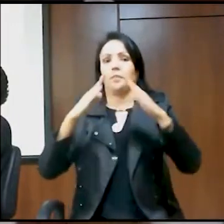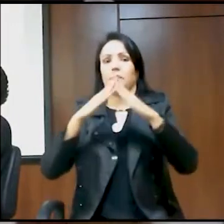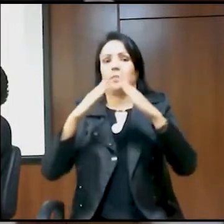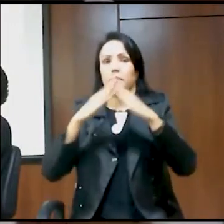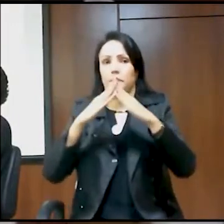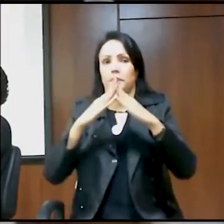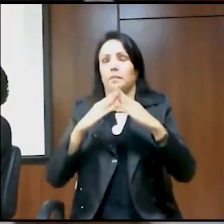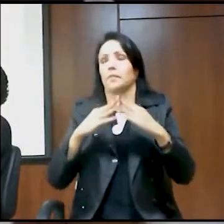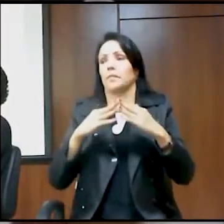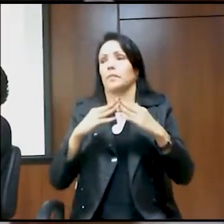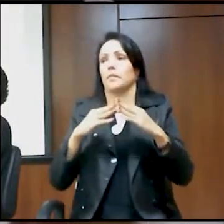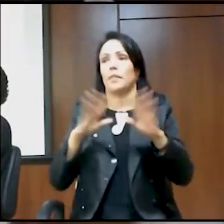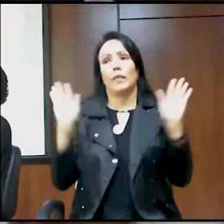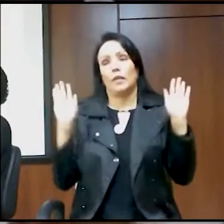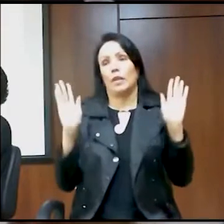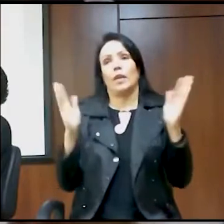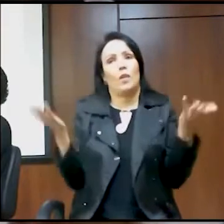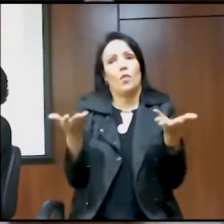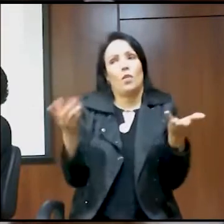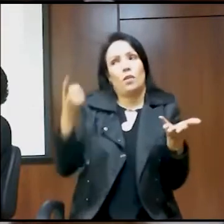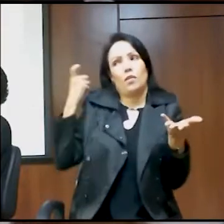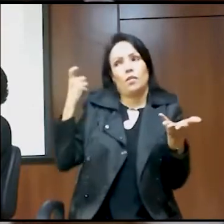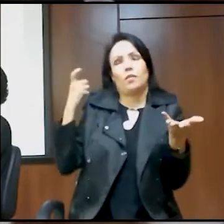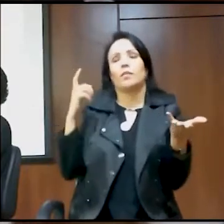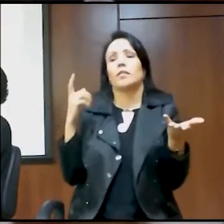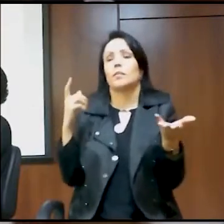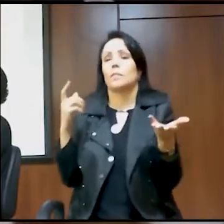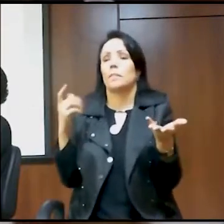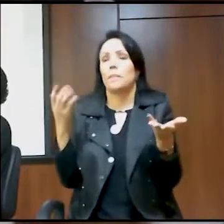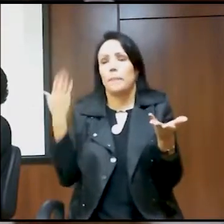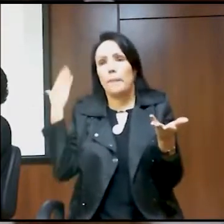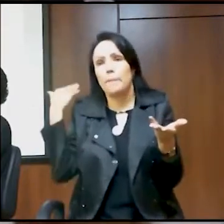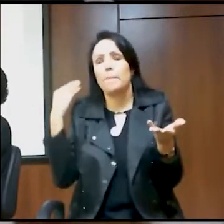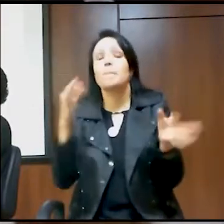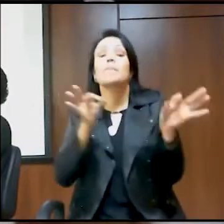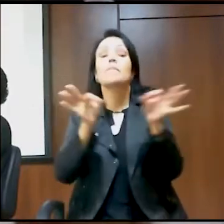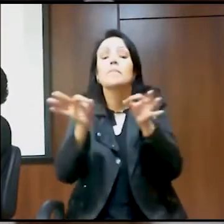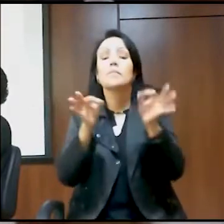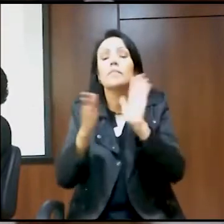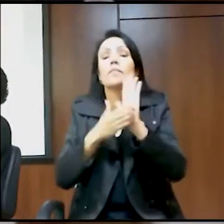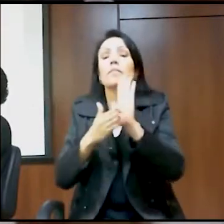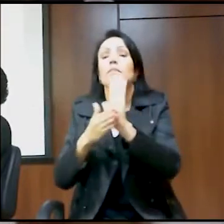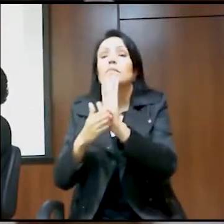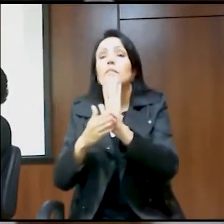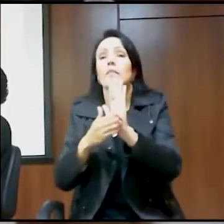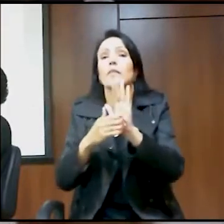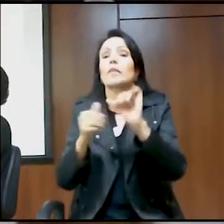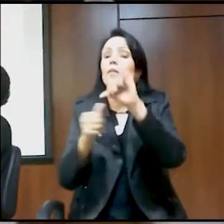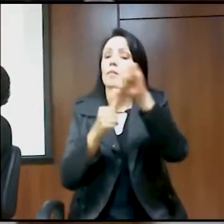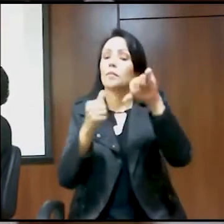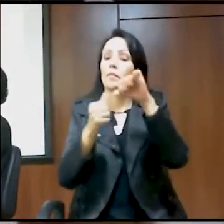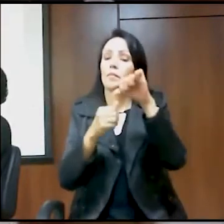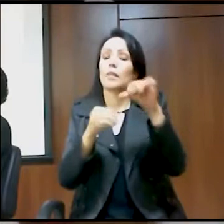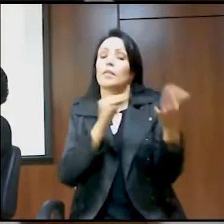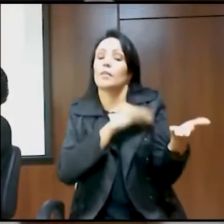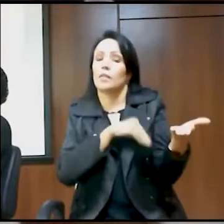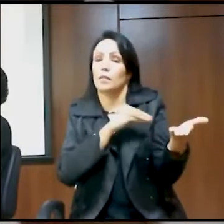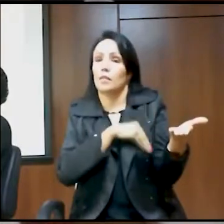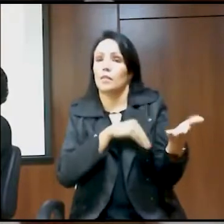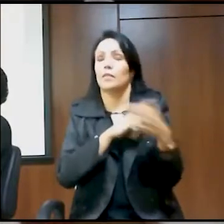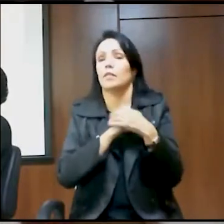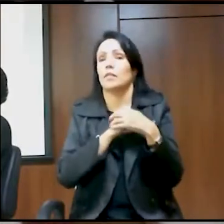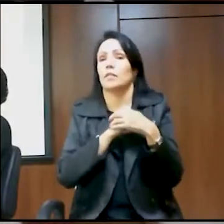né? A gente era do Conselho de Habitação, né, e a gente fez uma proposta de atualização pelo salário mínimo, né, do auxílio